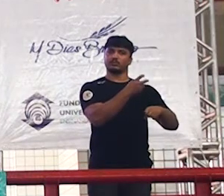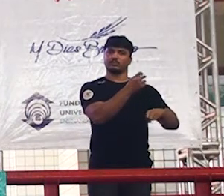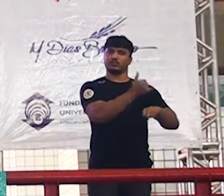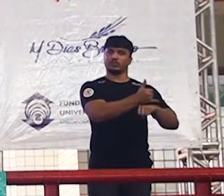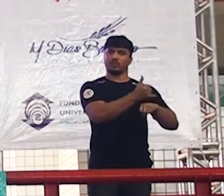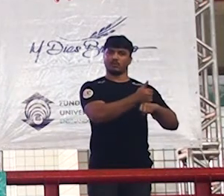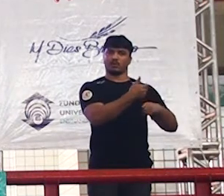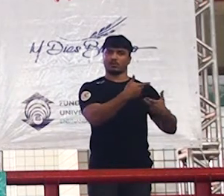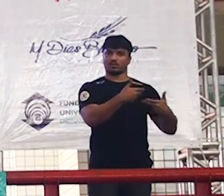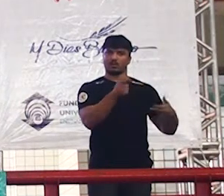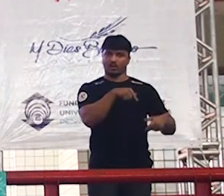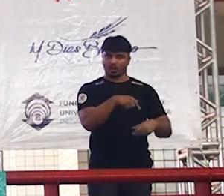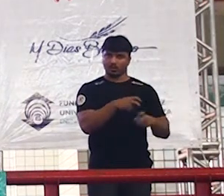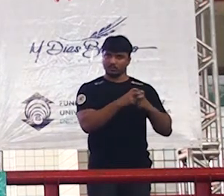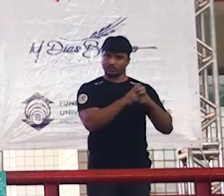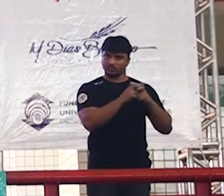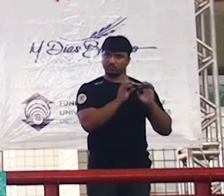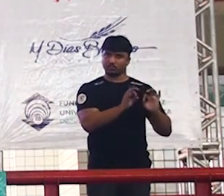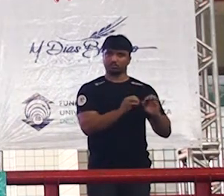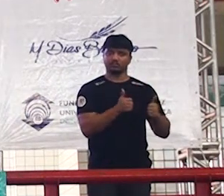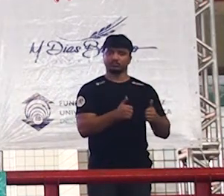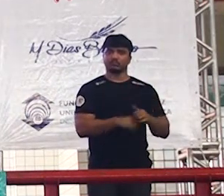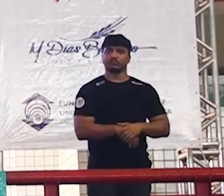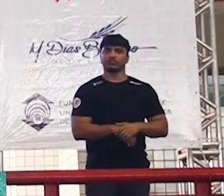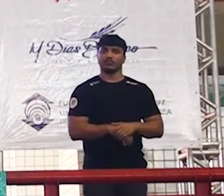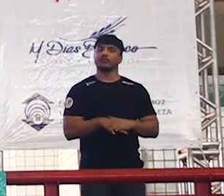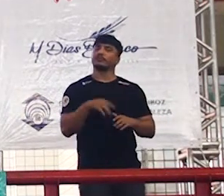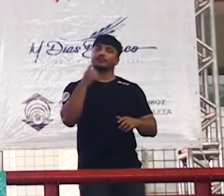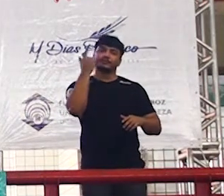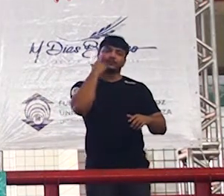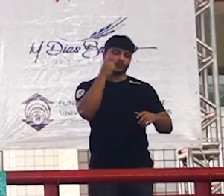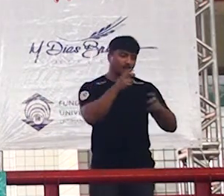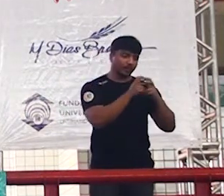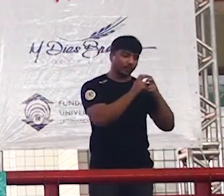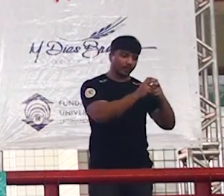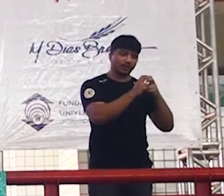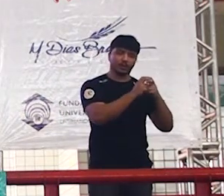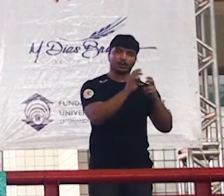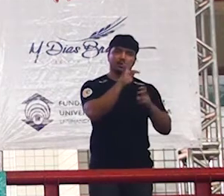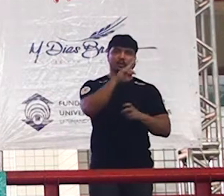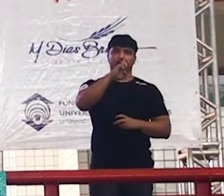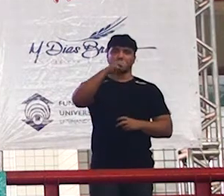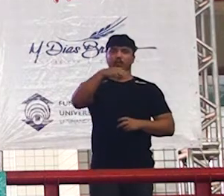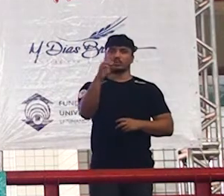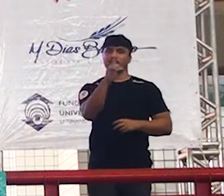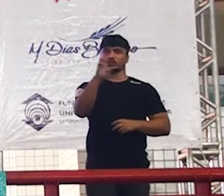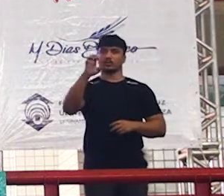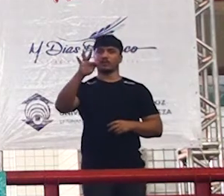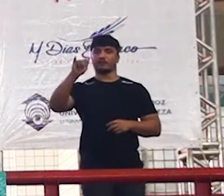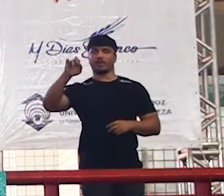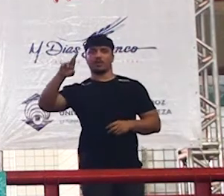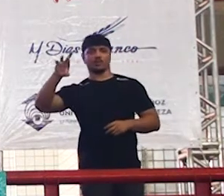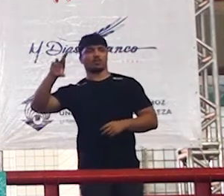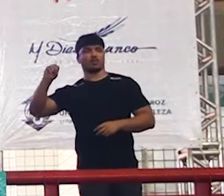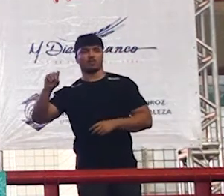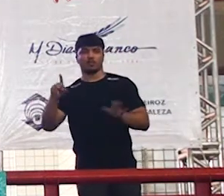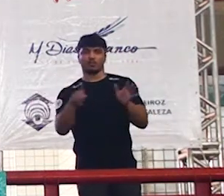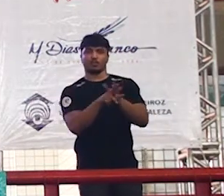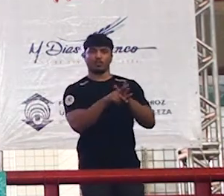mecânica? É. Então, nesse momento, a palavra trem de ferro está aplicada no